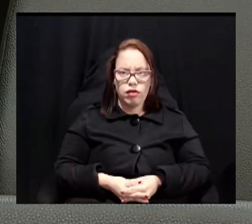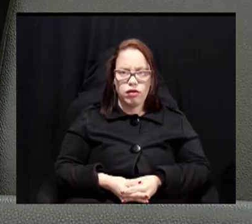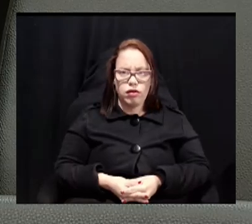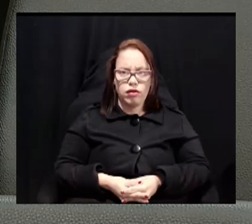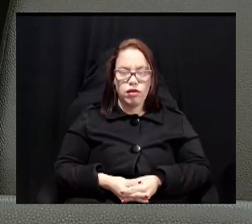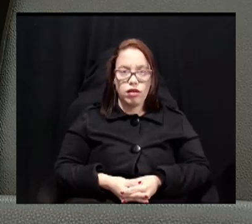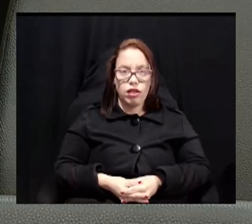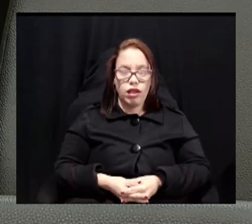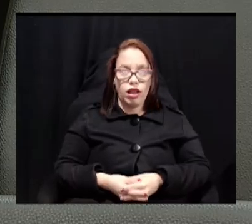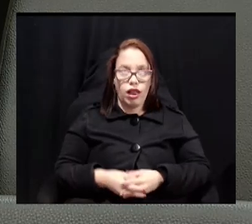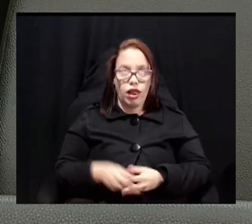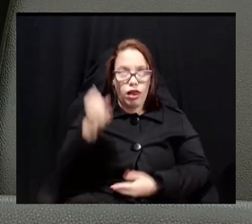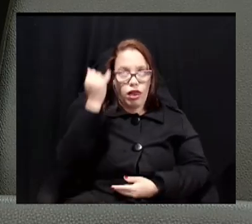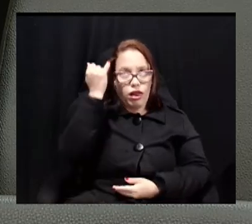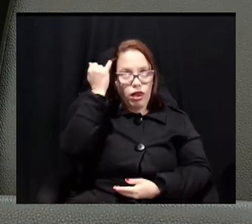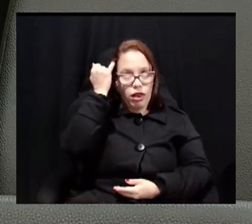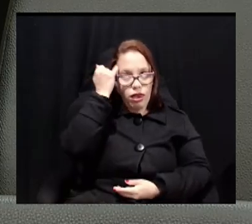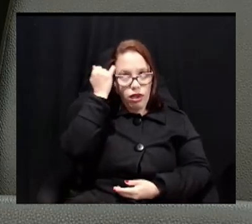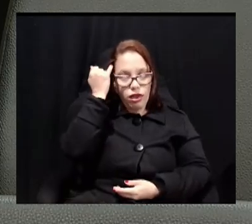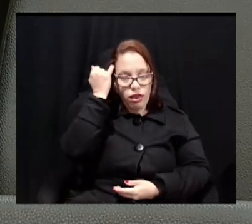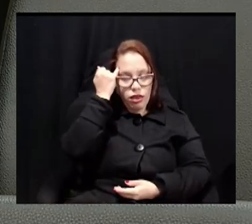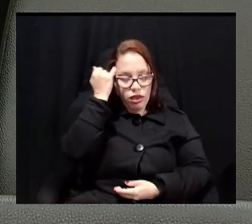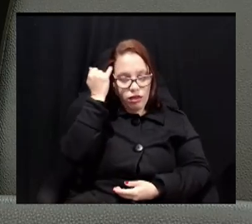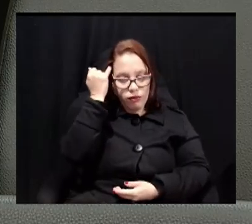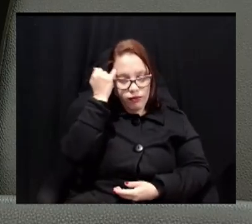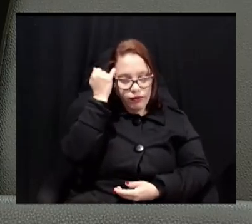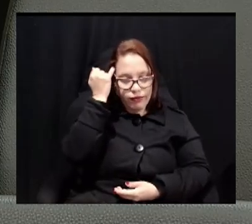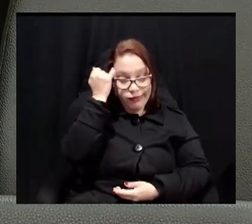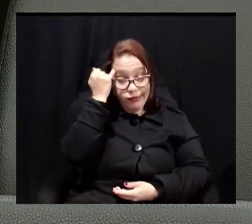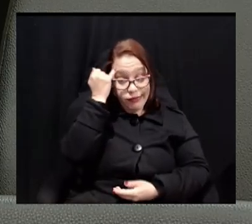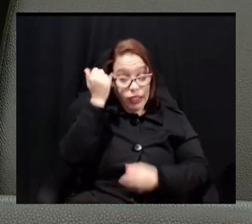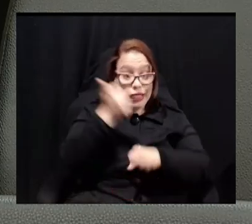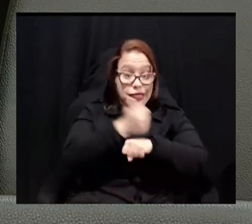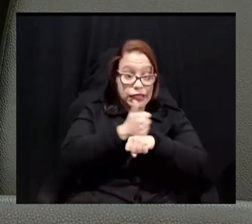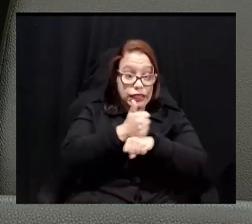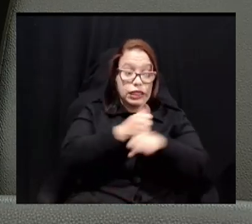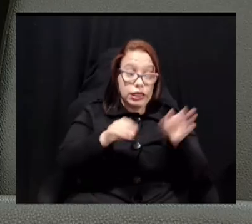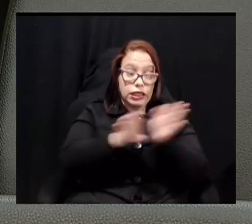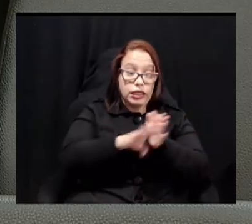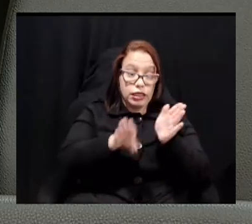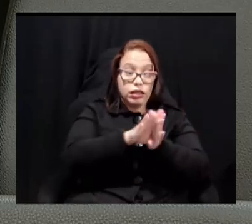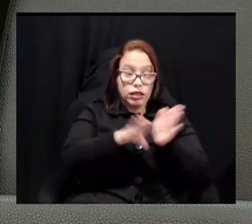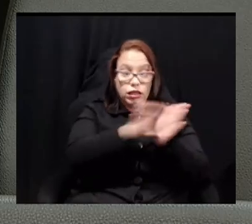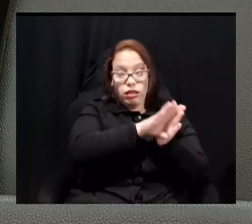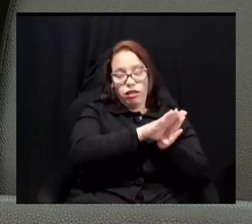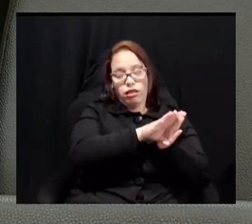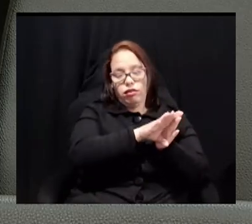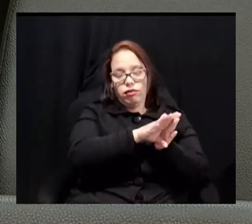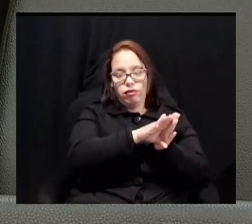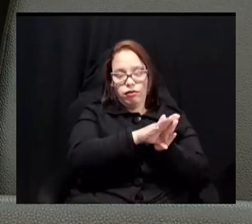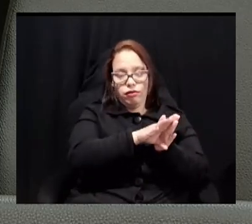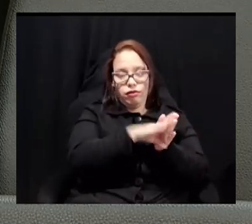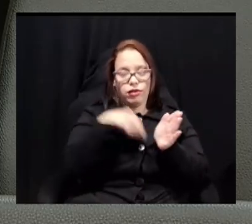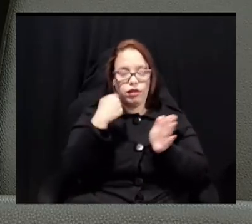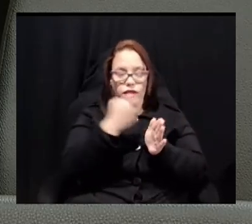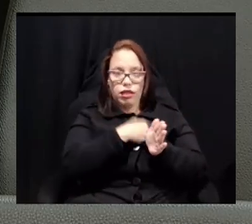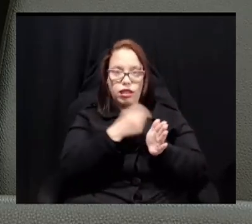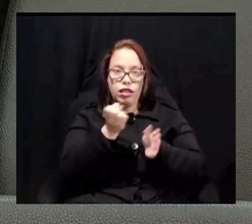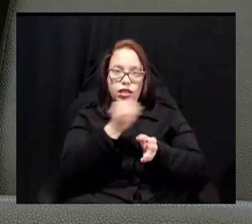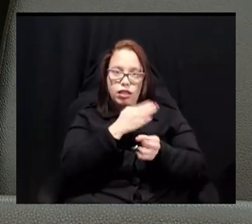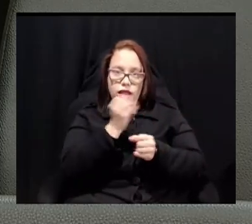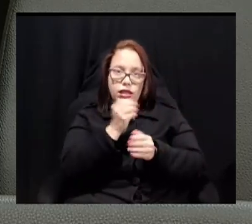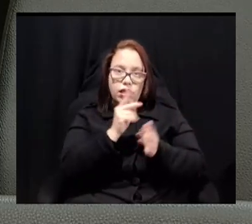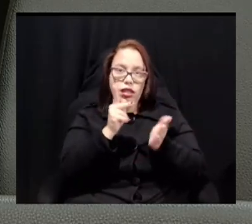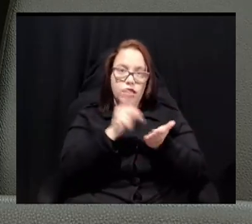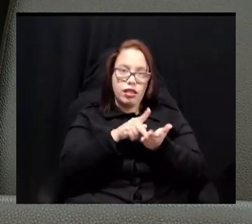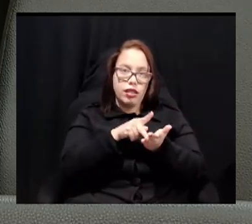sedentarismo devido às funções, né? Outras profissões têm chego mais à nossa atualidade e algumas profissões elas